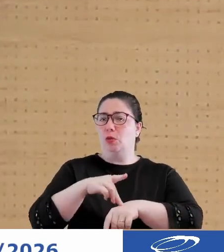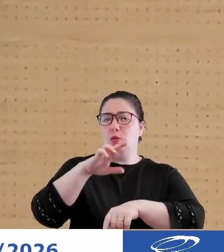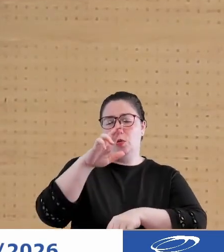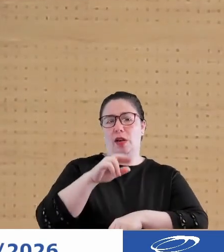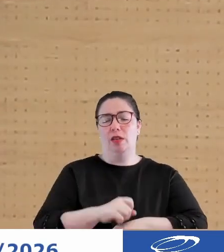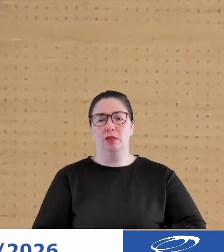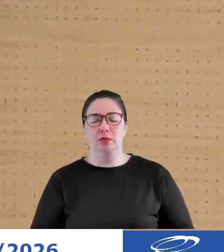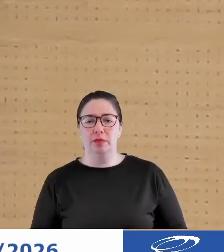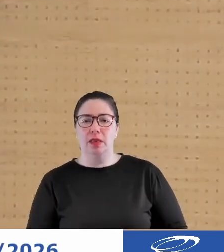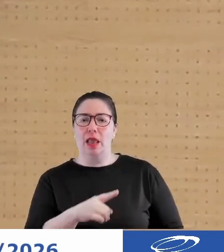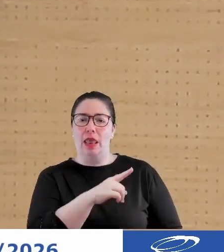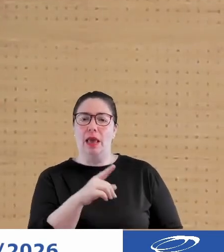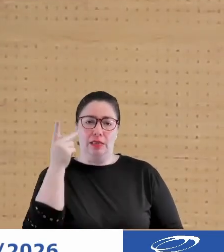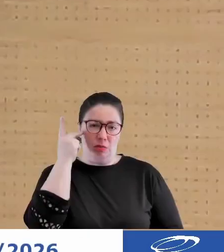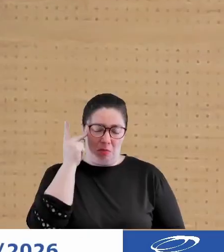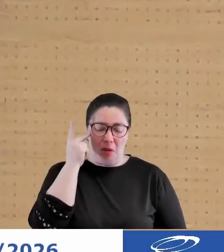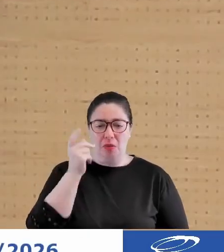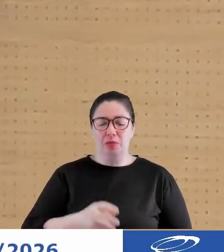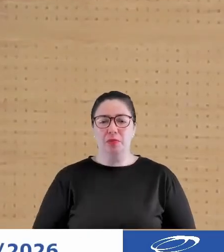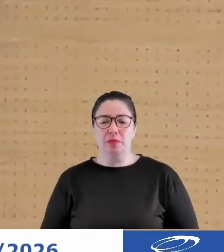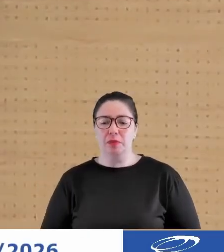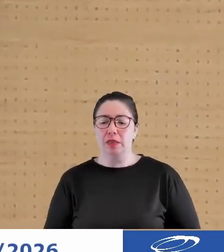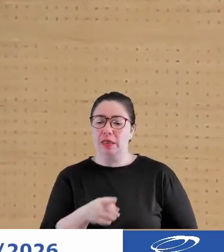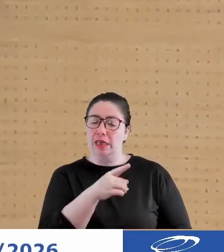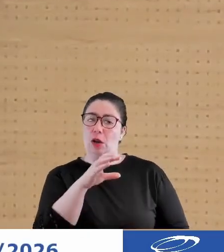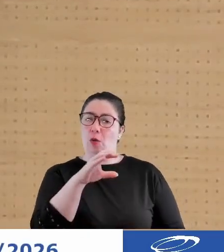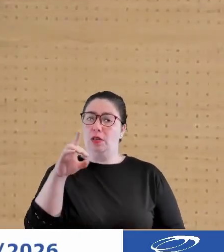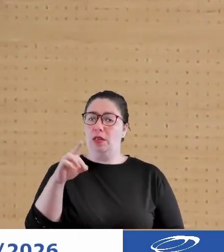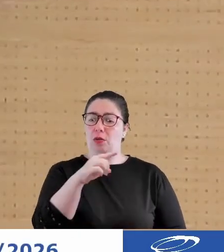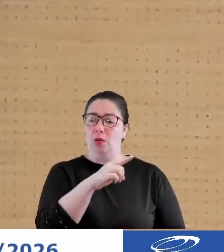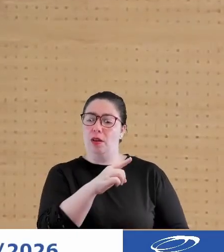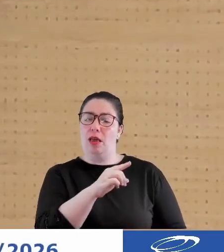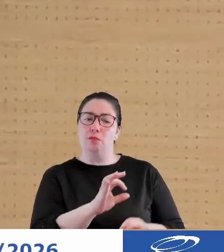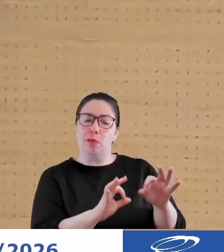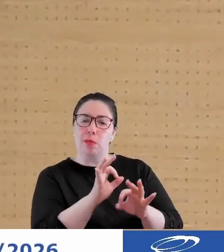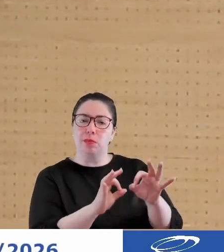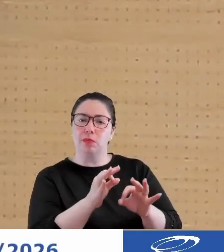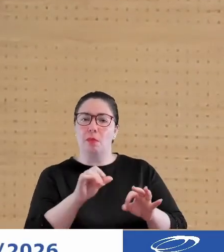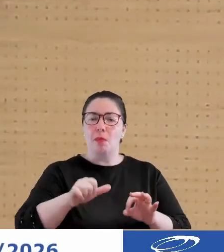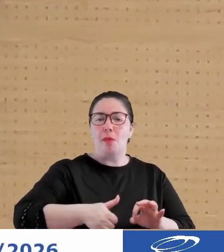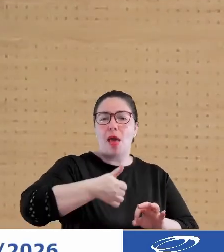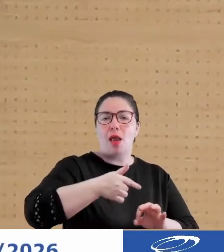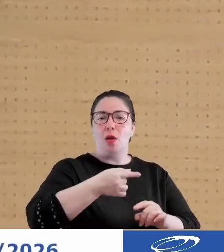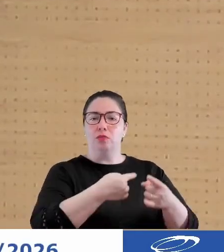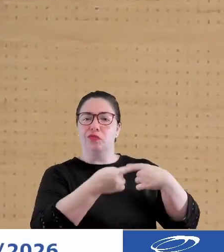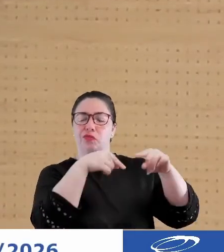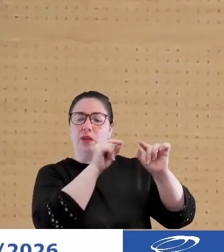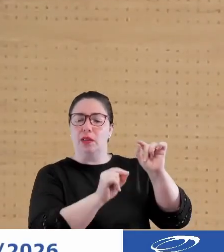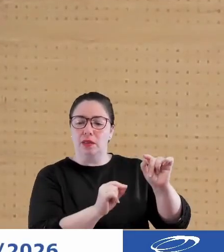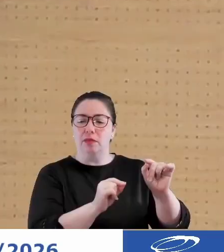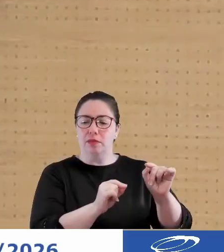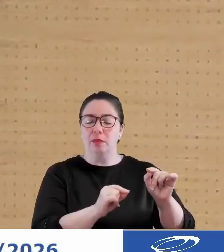onde é membro do corpo clínico e coordenador do programa de aprimoramento de cirurgia de coluna vertebral. Ele é membro da Sociedade Brasileira de